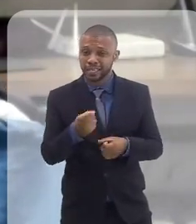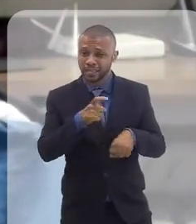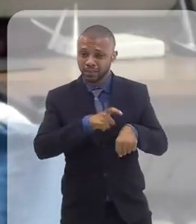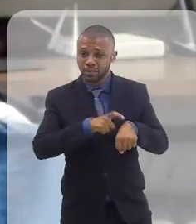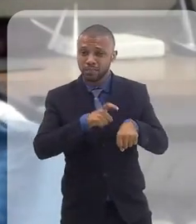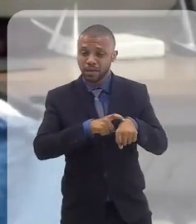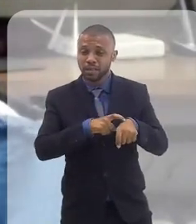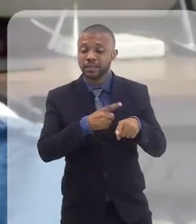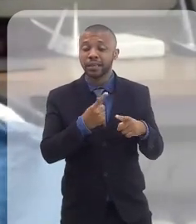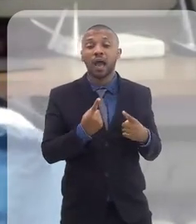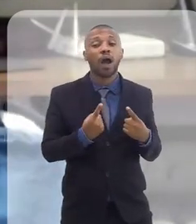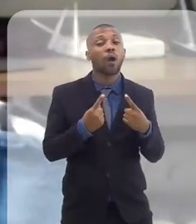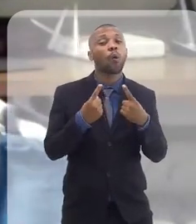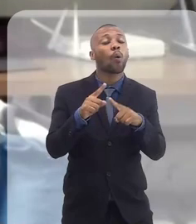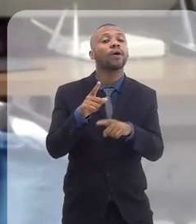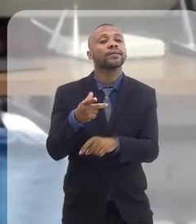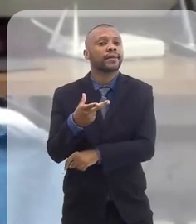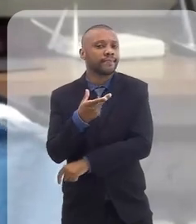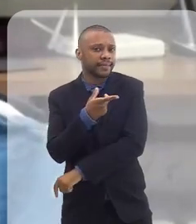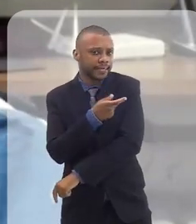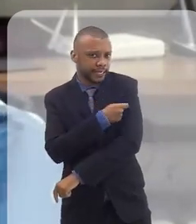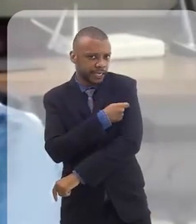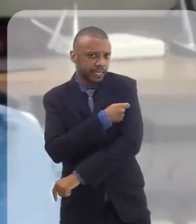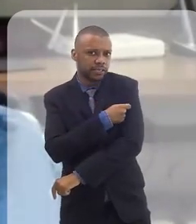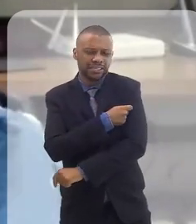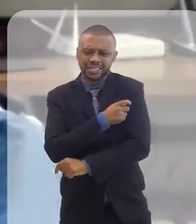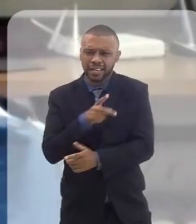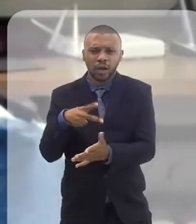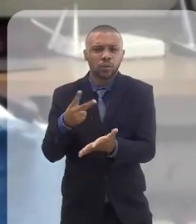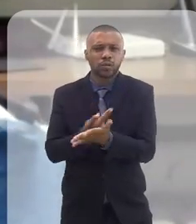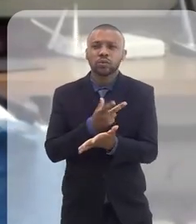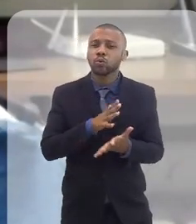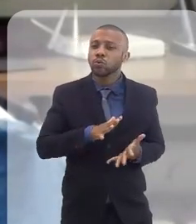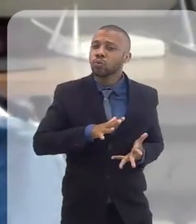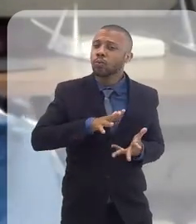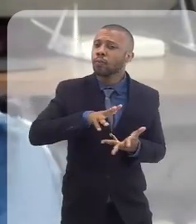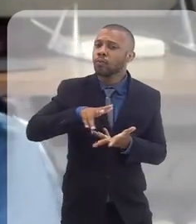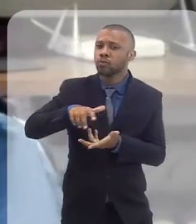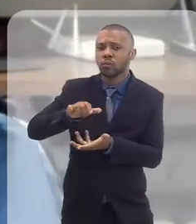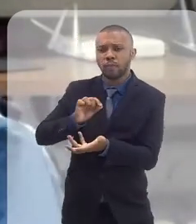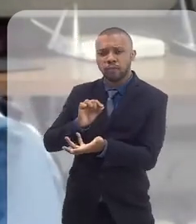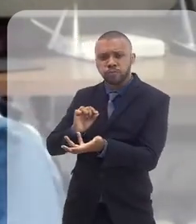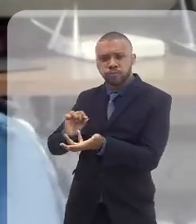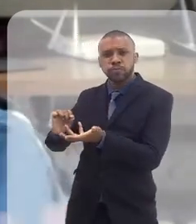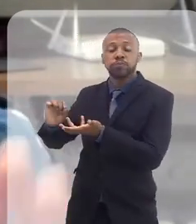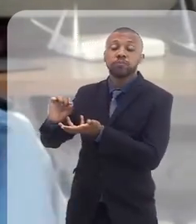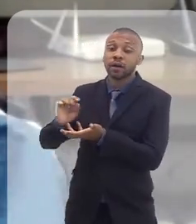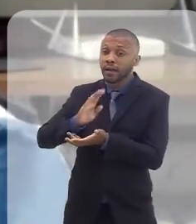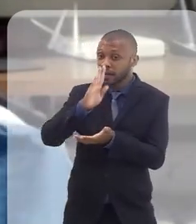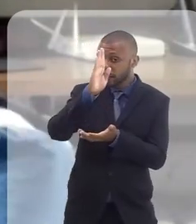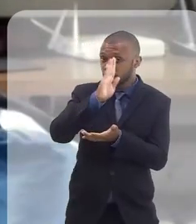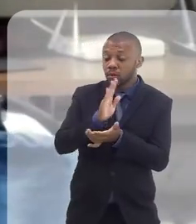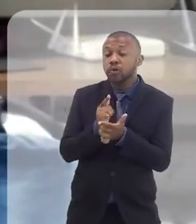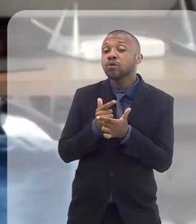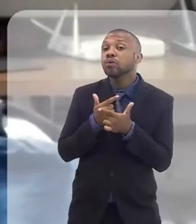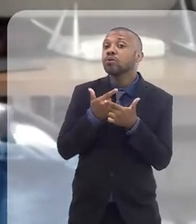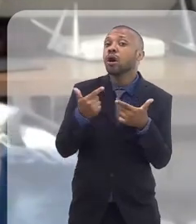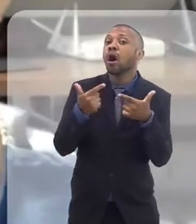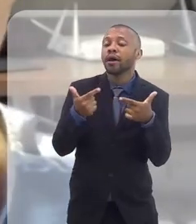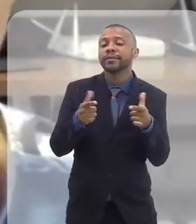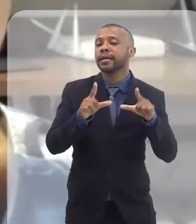essa onda antivacinal, uma onda mundial, aqui no Brasil, ainda